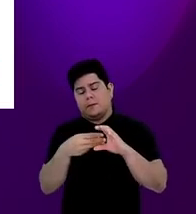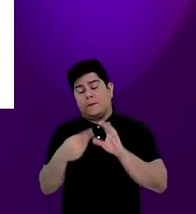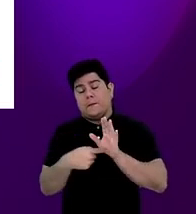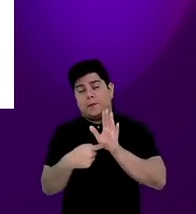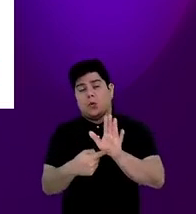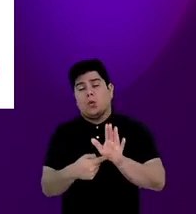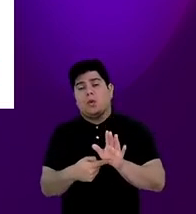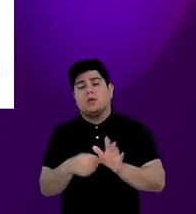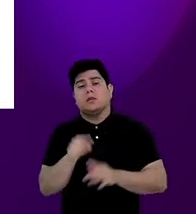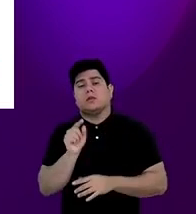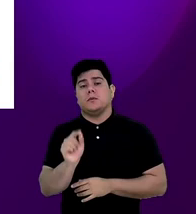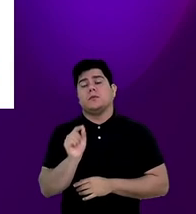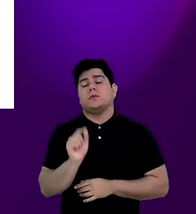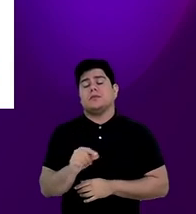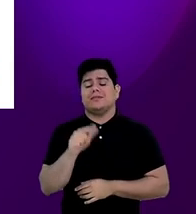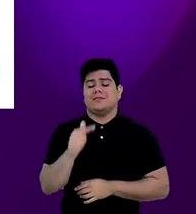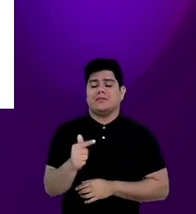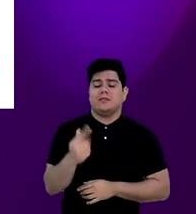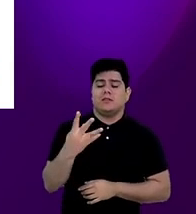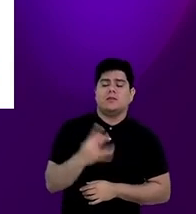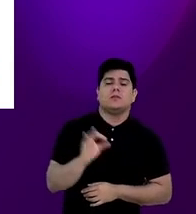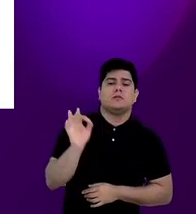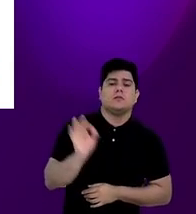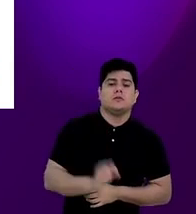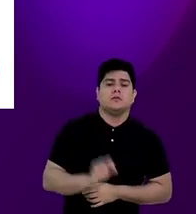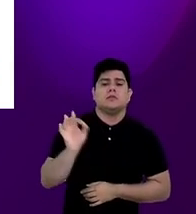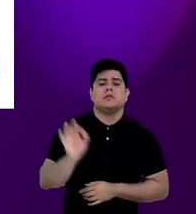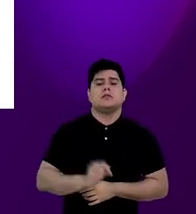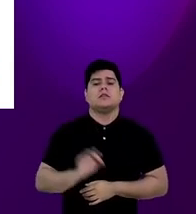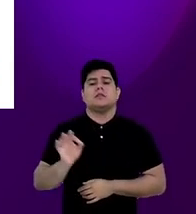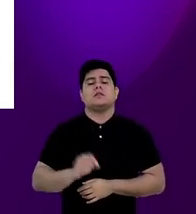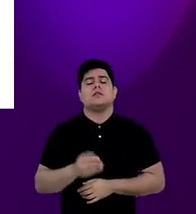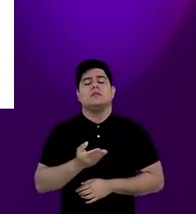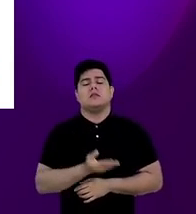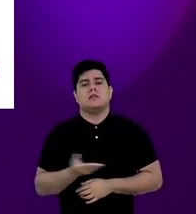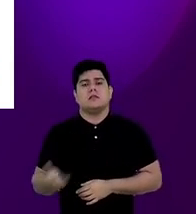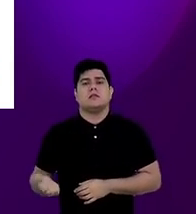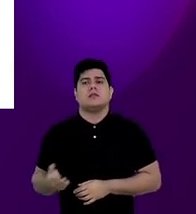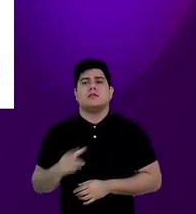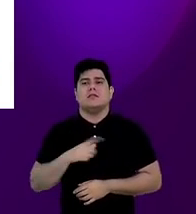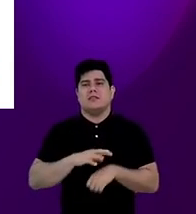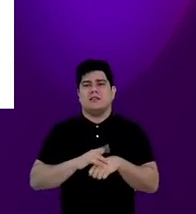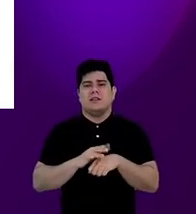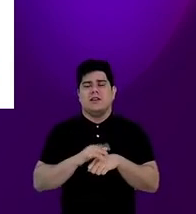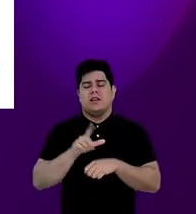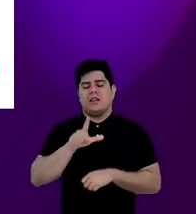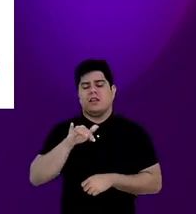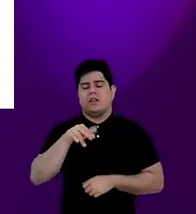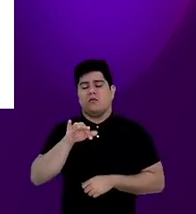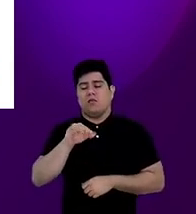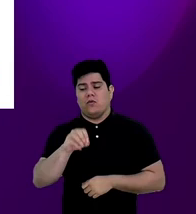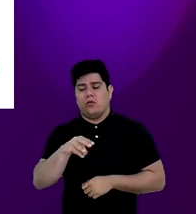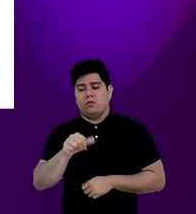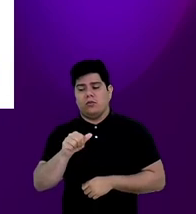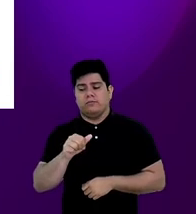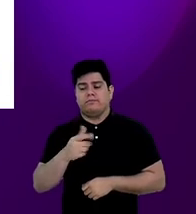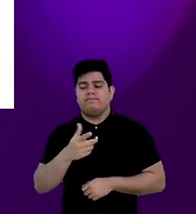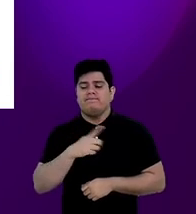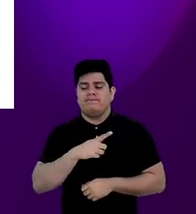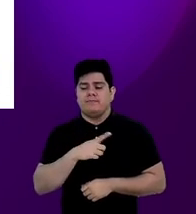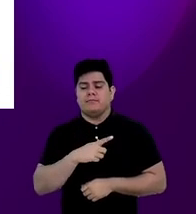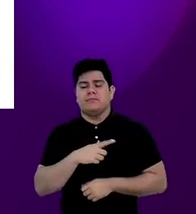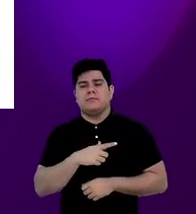mostra que 74% dos casos foram de linfoma, leucemia linfocítica